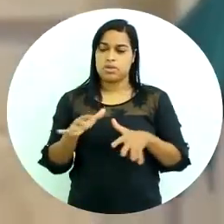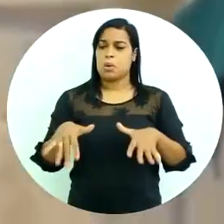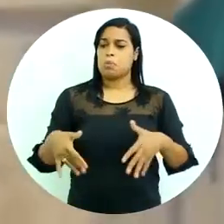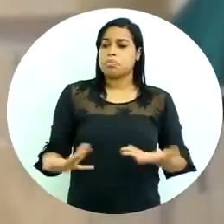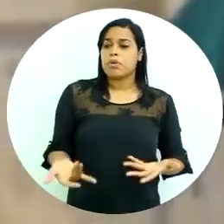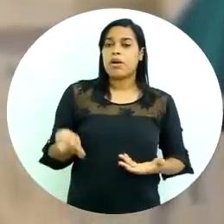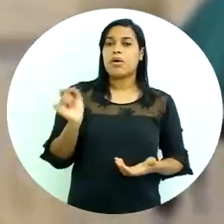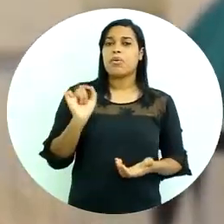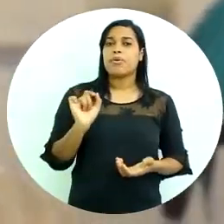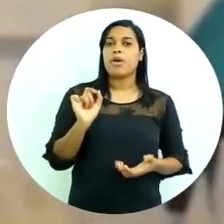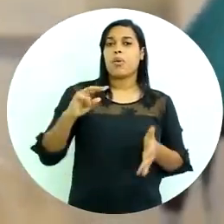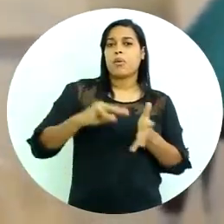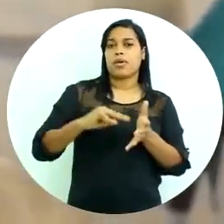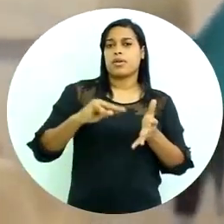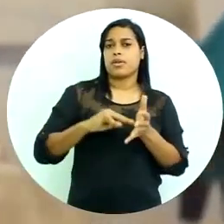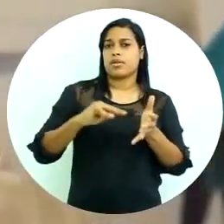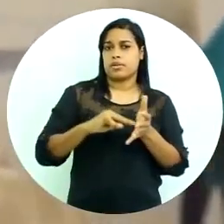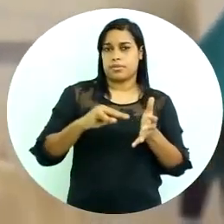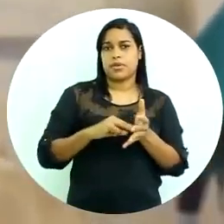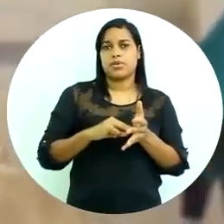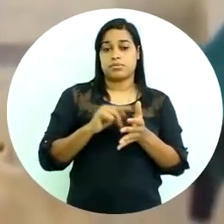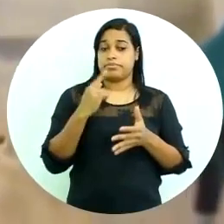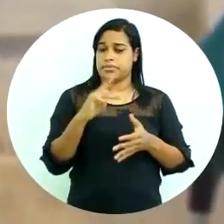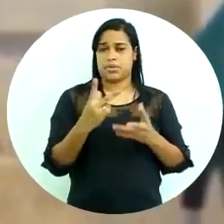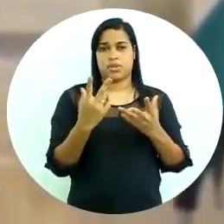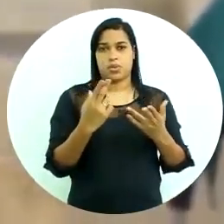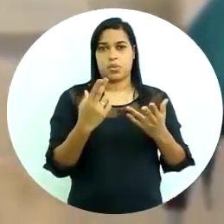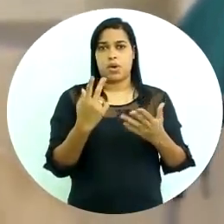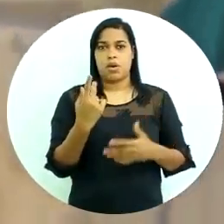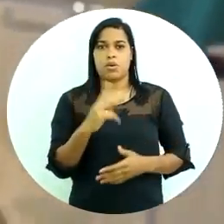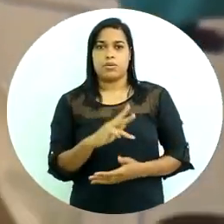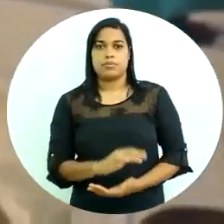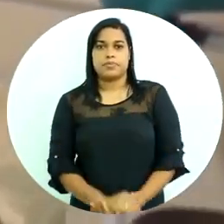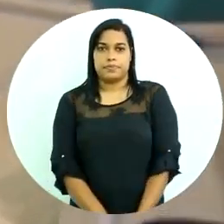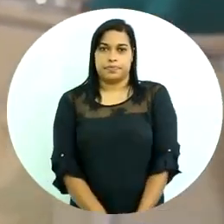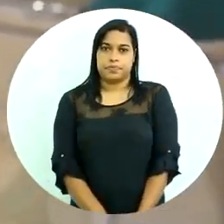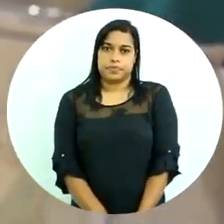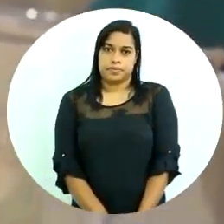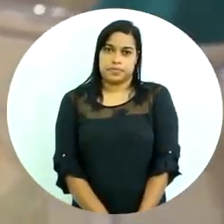seria o ritmo? Exatamente dessa forma.